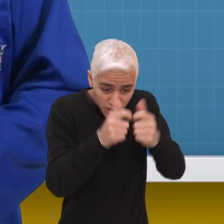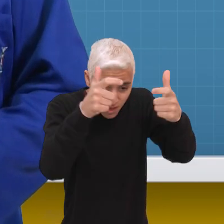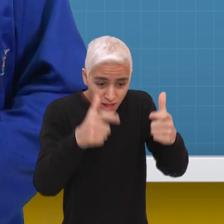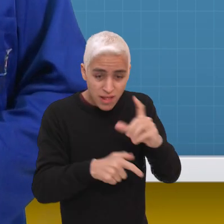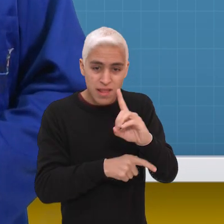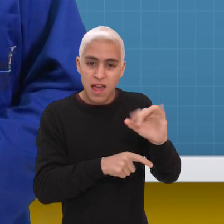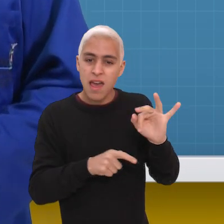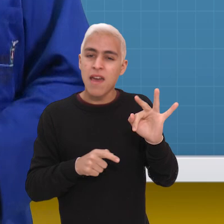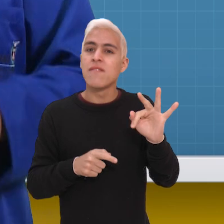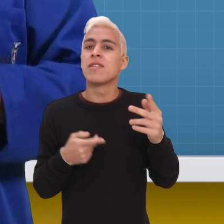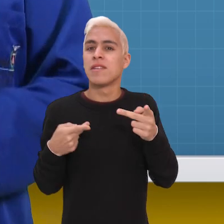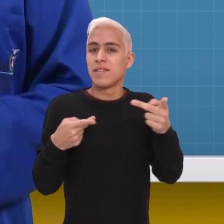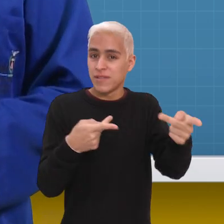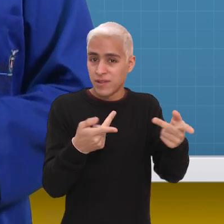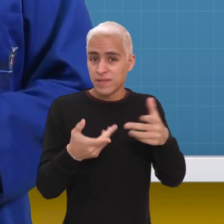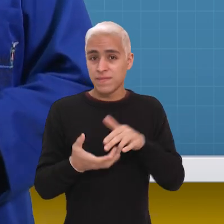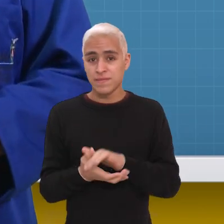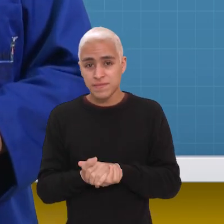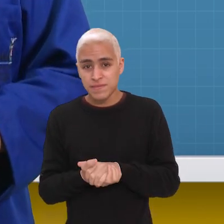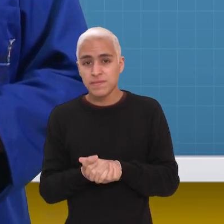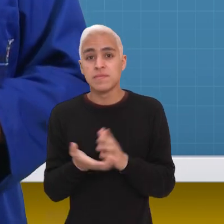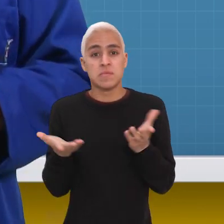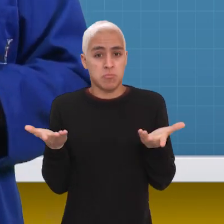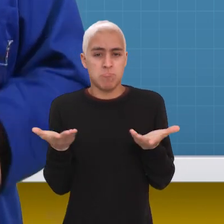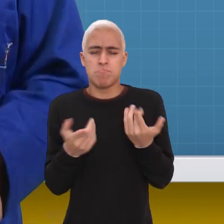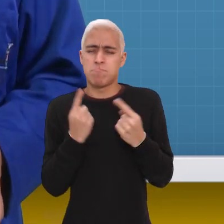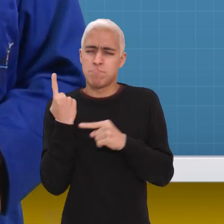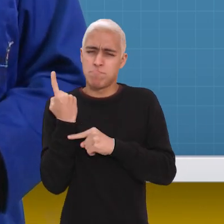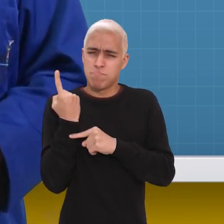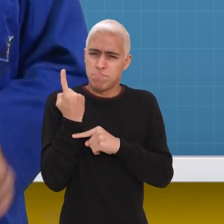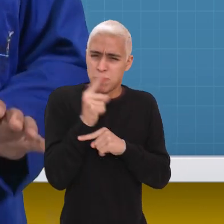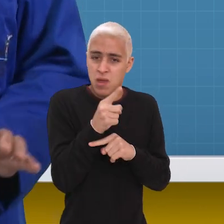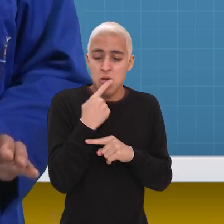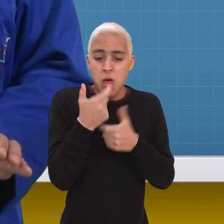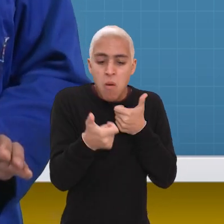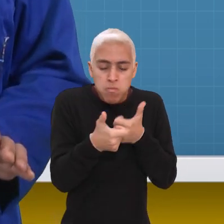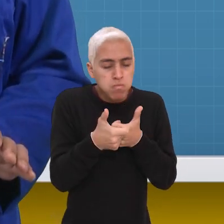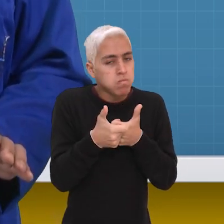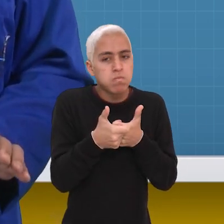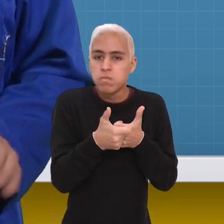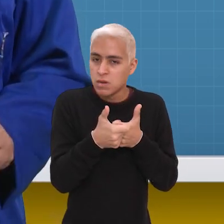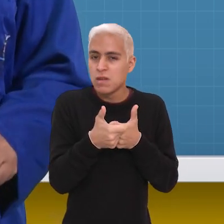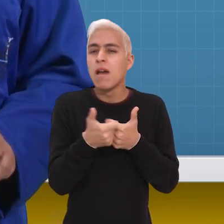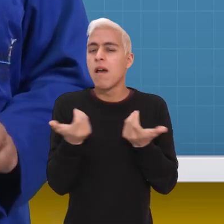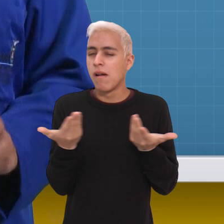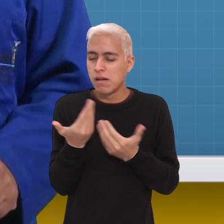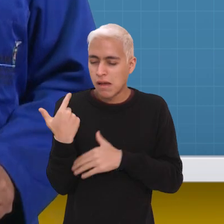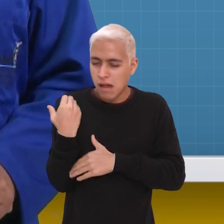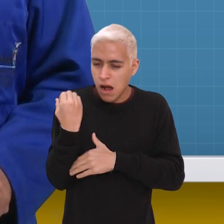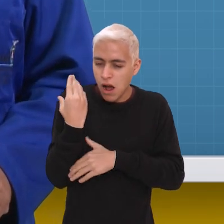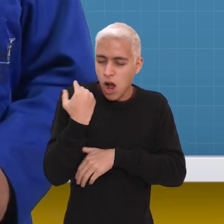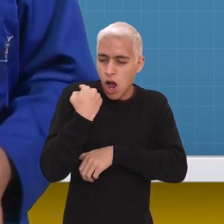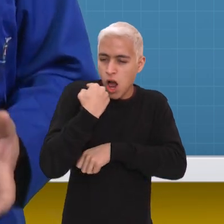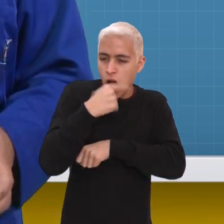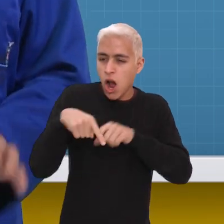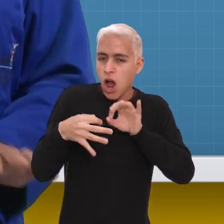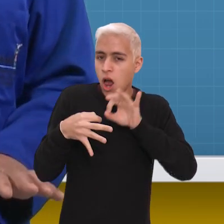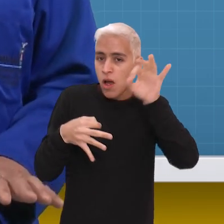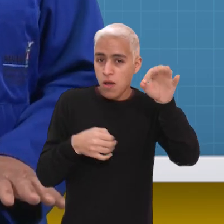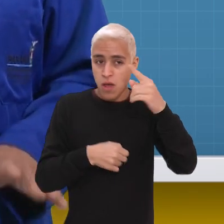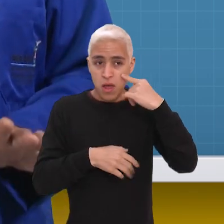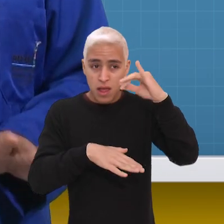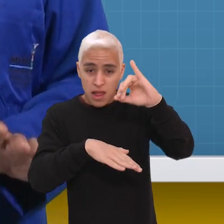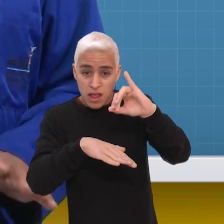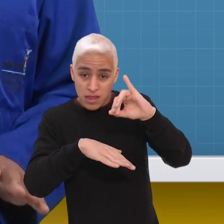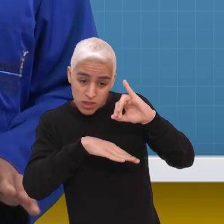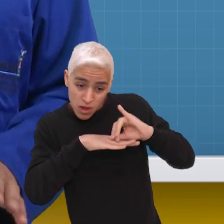o Distrito Federal. Agora, é longe, ele não é tão perto. Essa nossa viagem é longa. Da